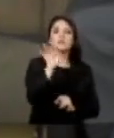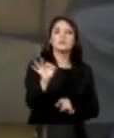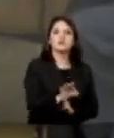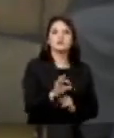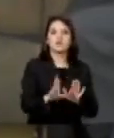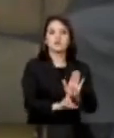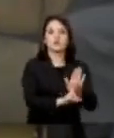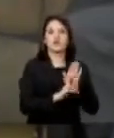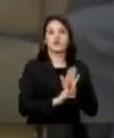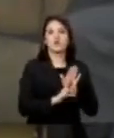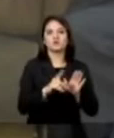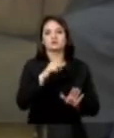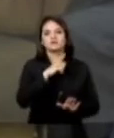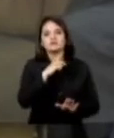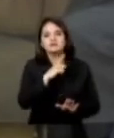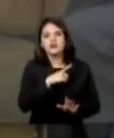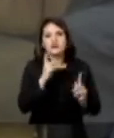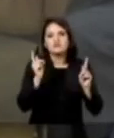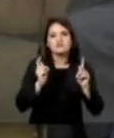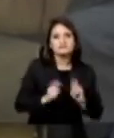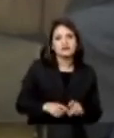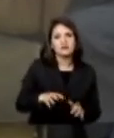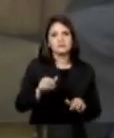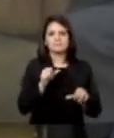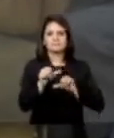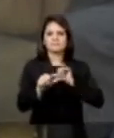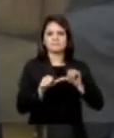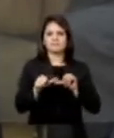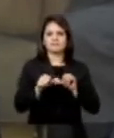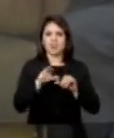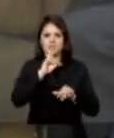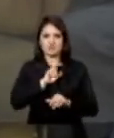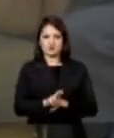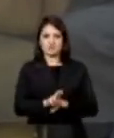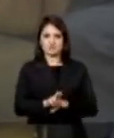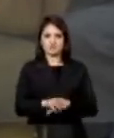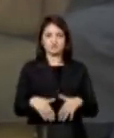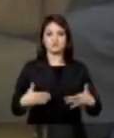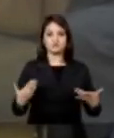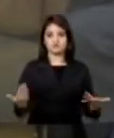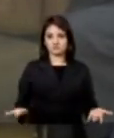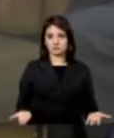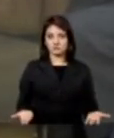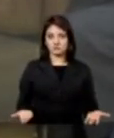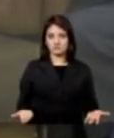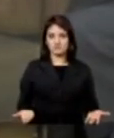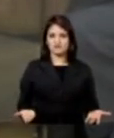tipo de provimento. Diante desse cenário, excelências, concluindo,